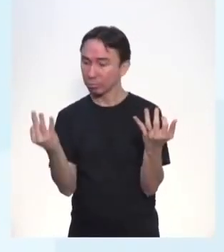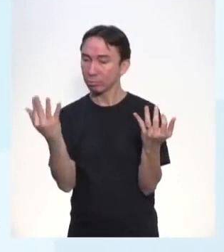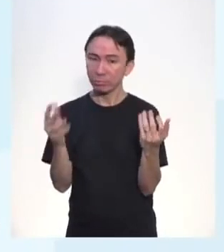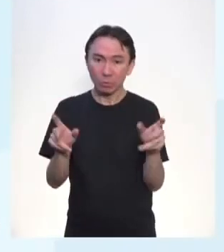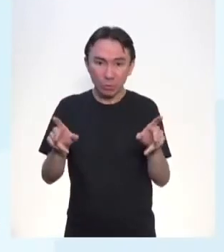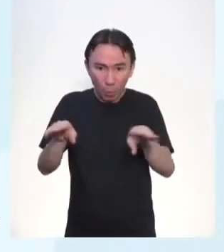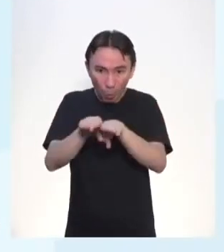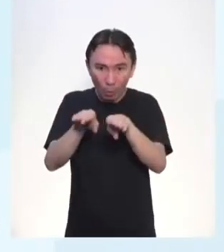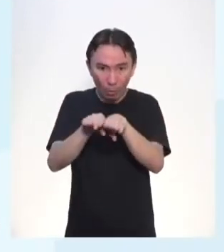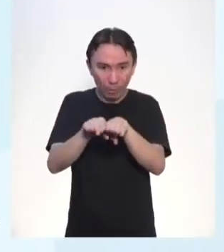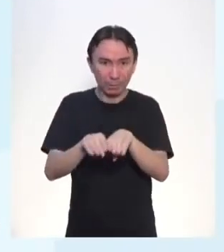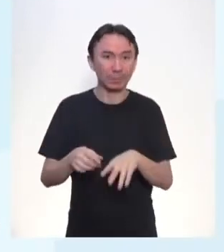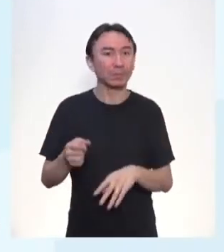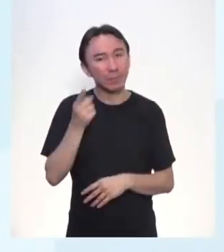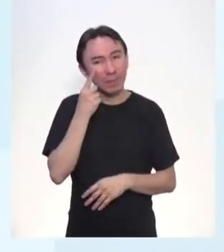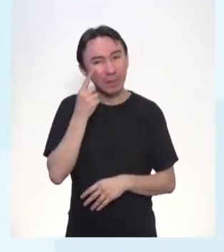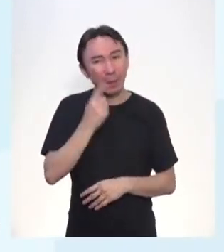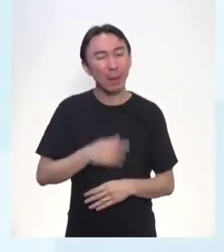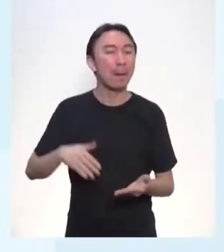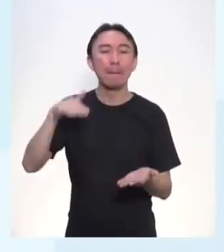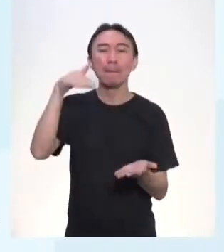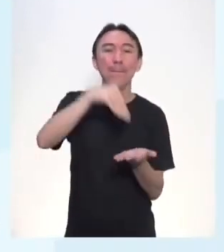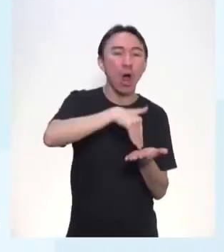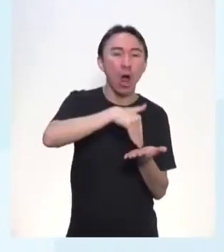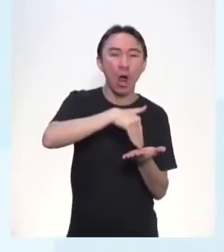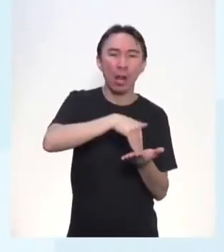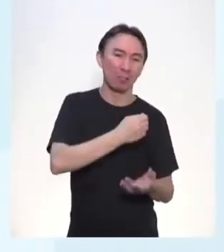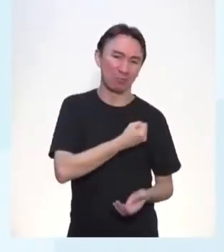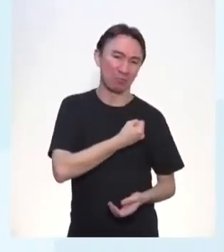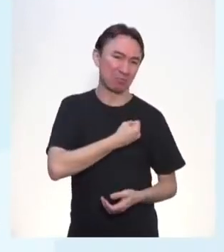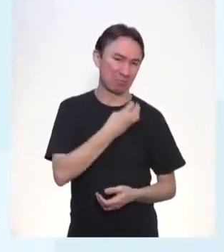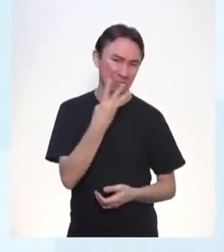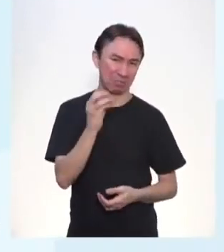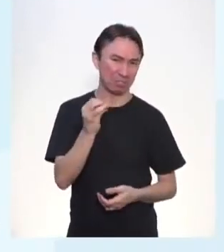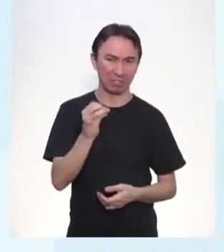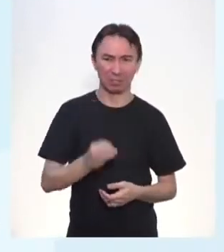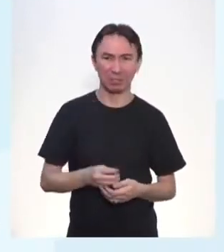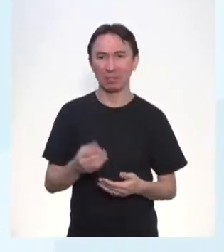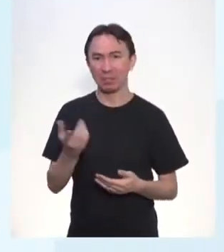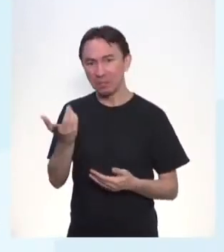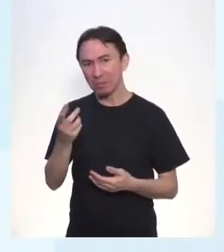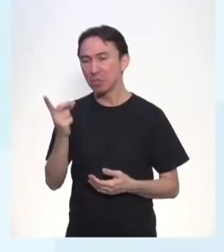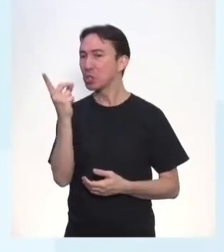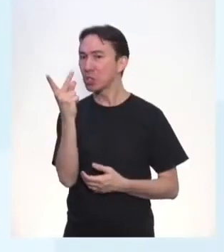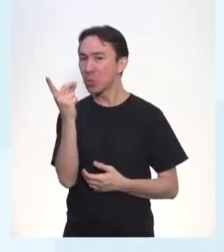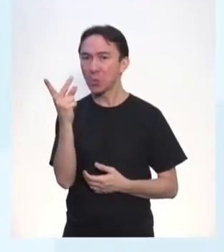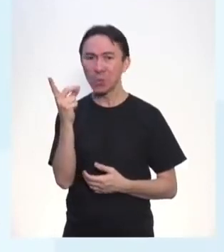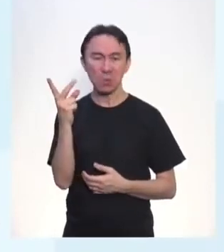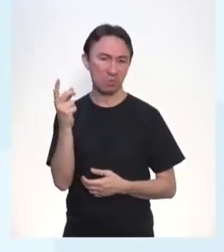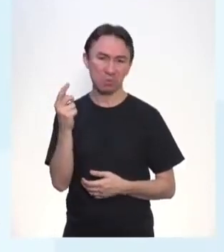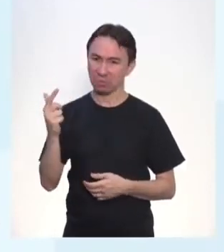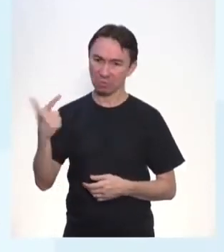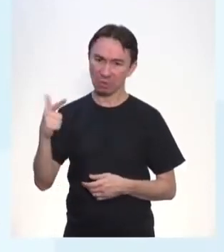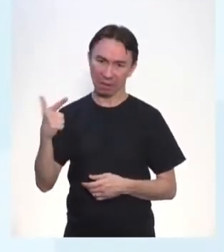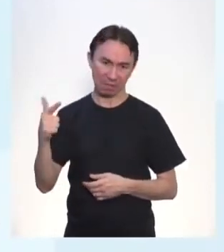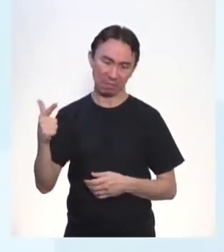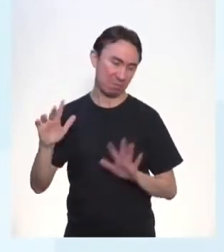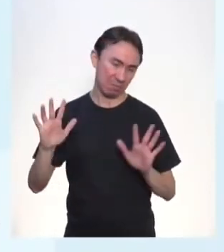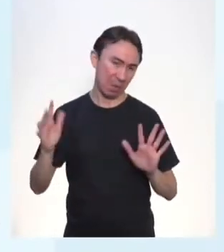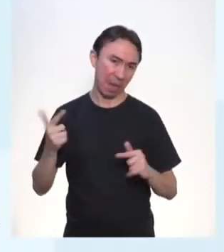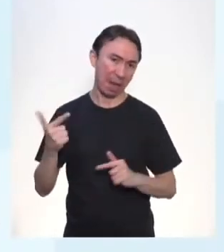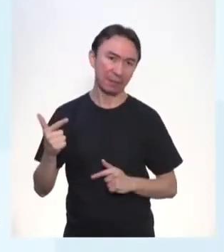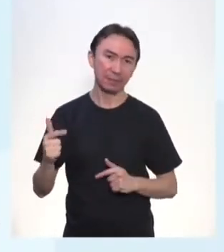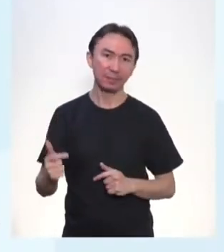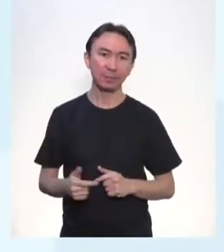vou lá do último. Então, o maior número é o 30 aqui. O 30 tem na lista aqui, né? Na lista aqui dos divisores de